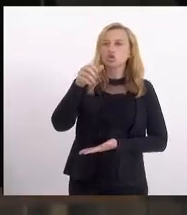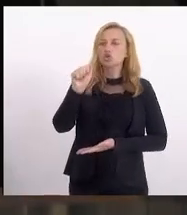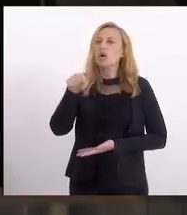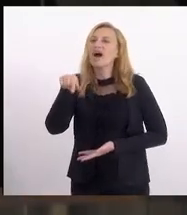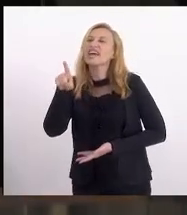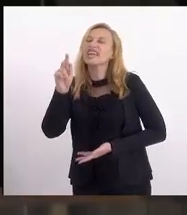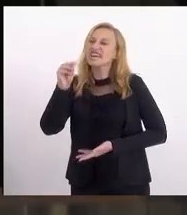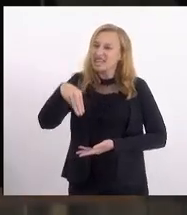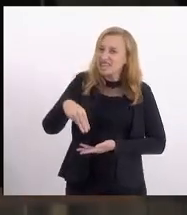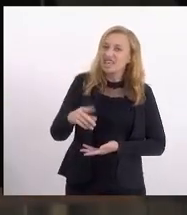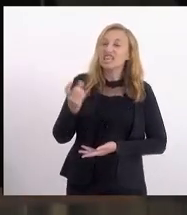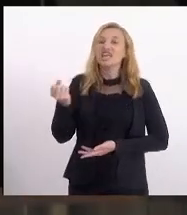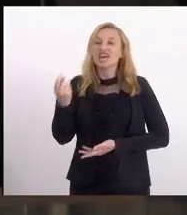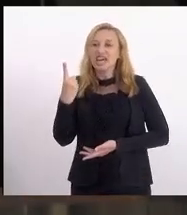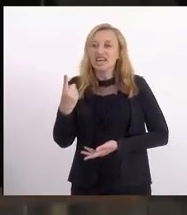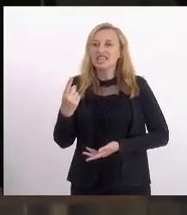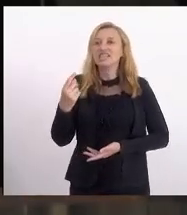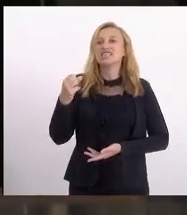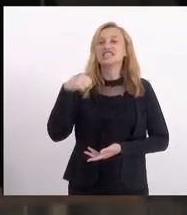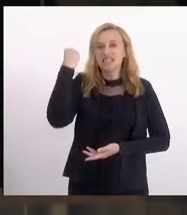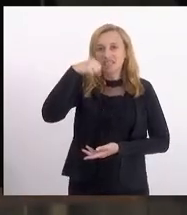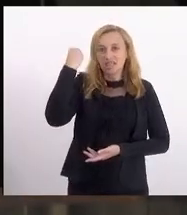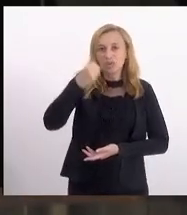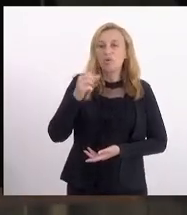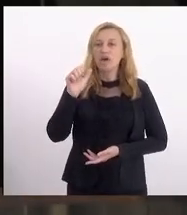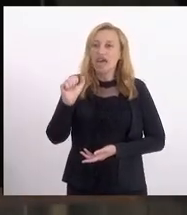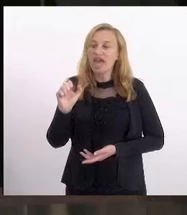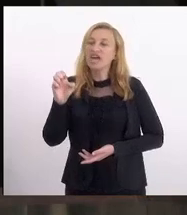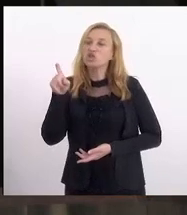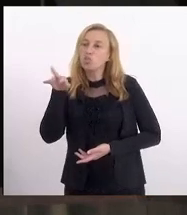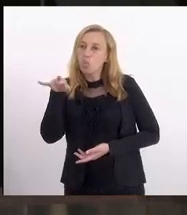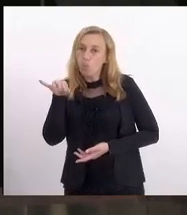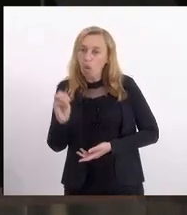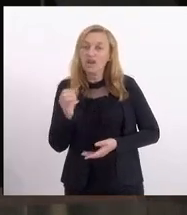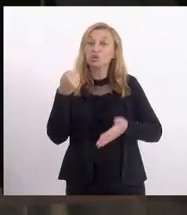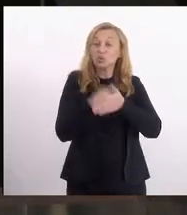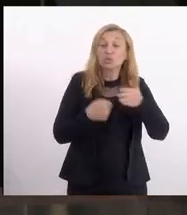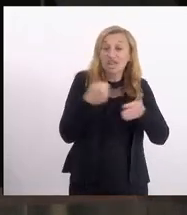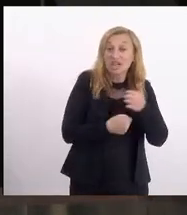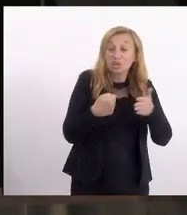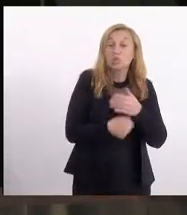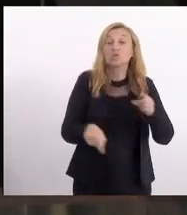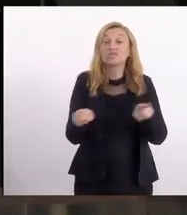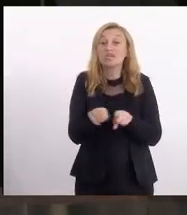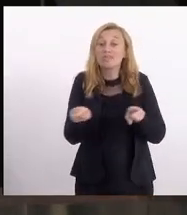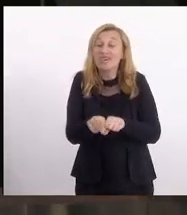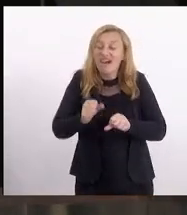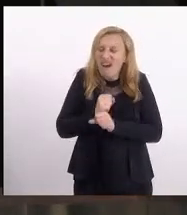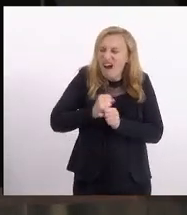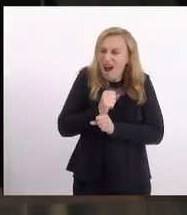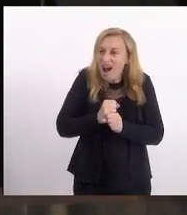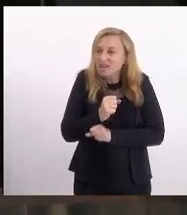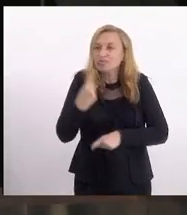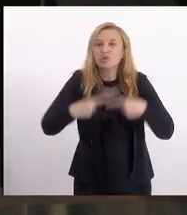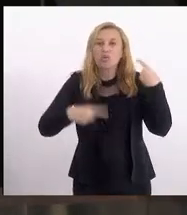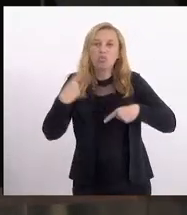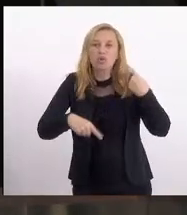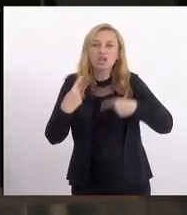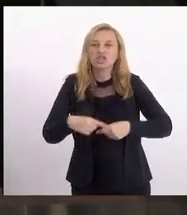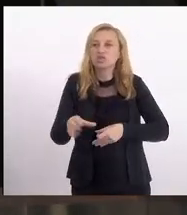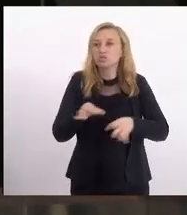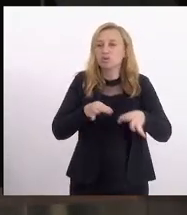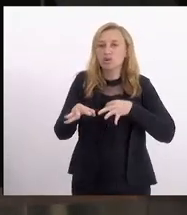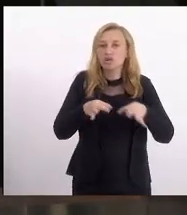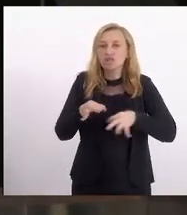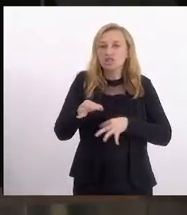o ex-senador, ex-vereador por São Paulo, Eduardo Suplicy, também um lutador há muito tempo, por uma política, um programa